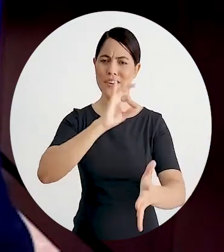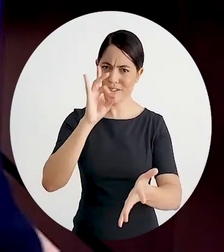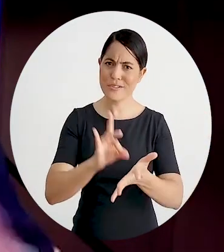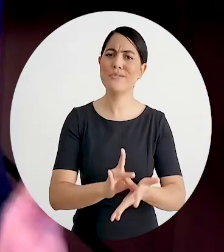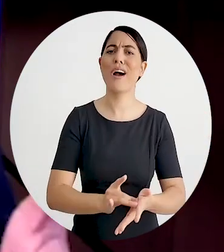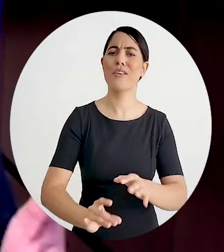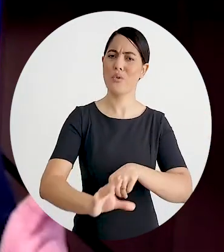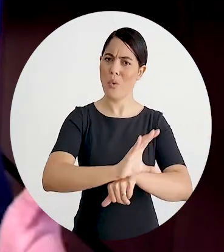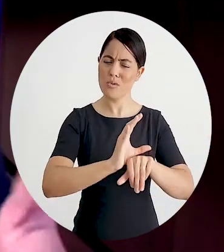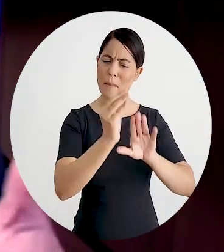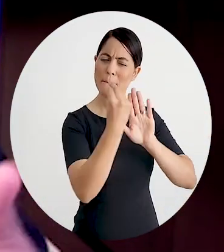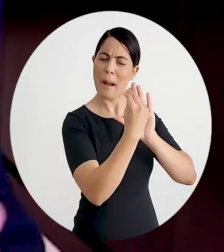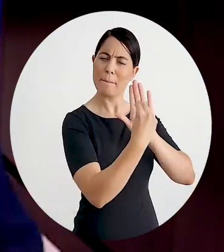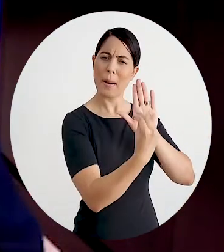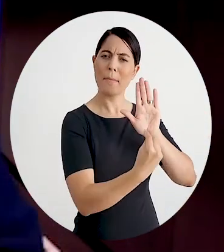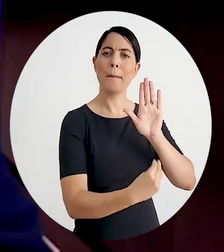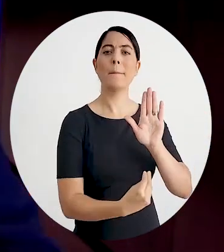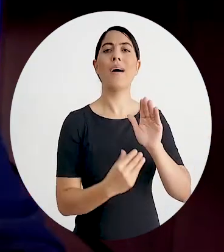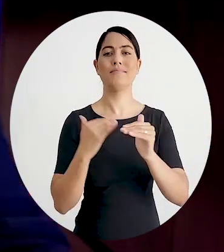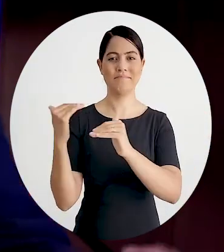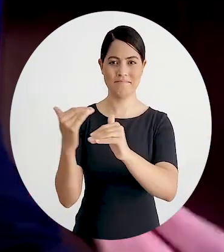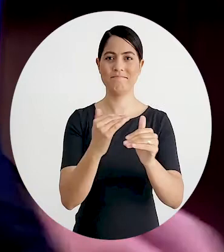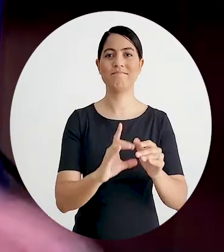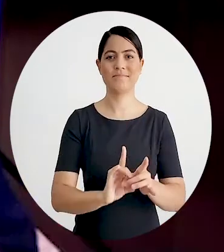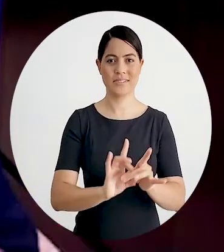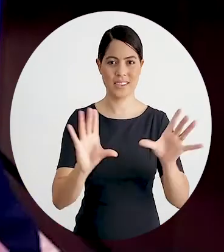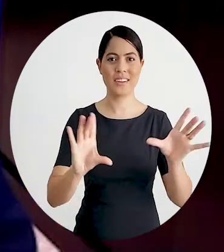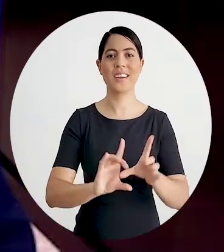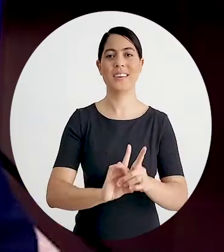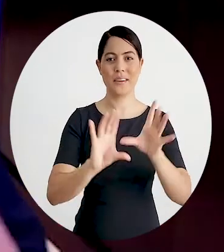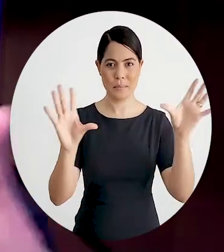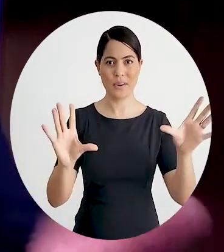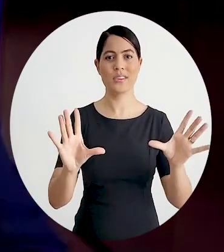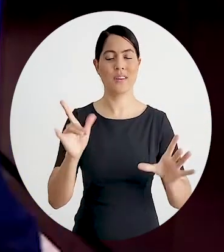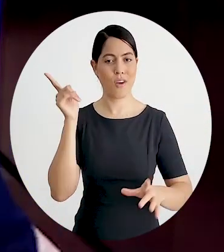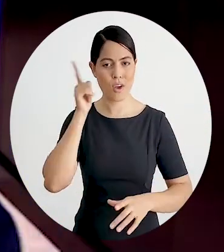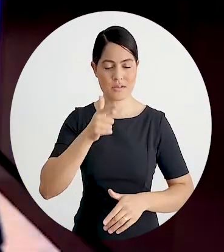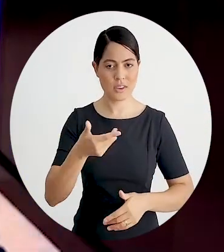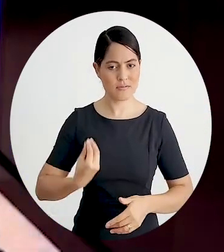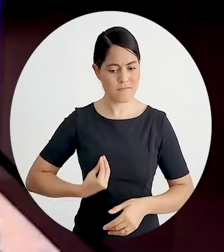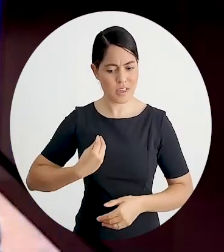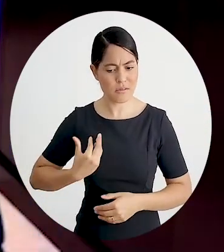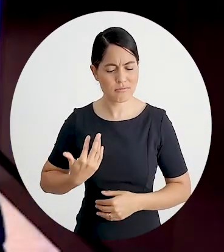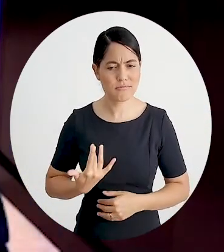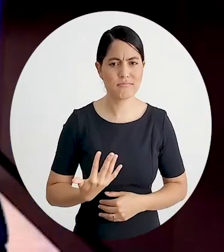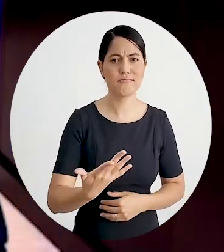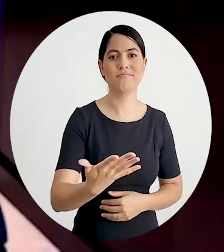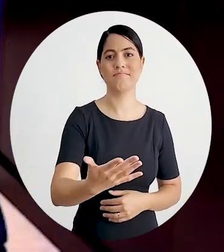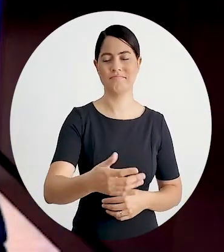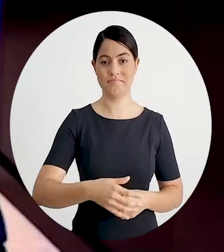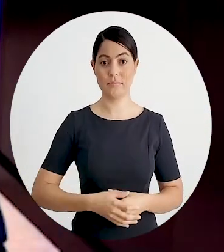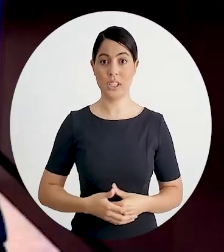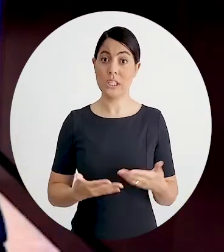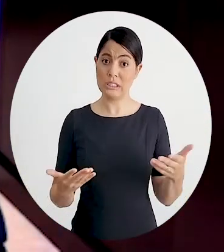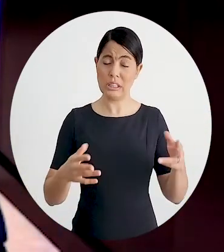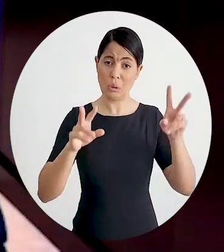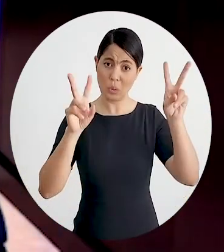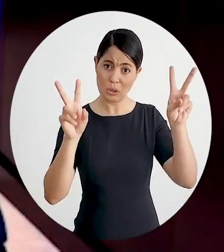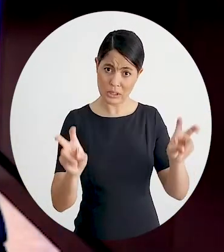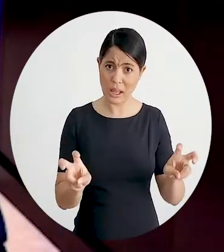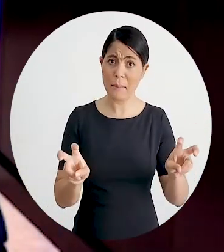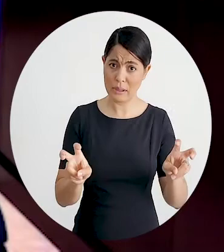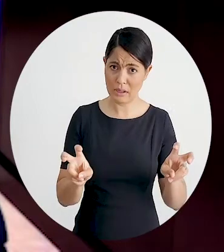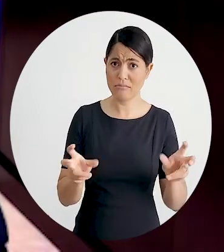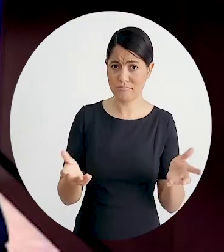as metas e fossem os fundamentos para a nossa convivência. Então, do ponto de vista